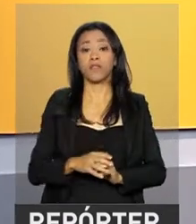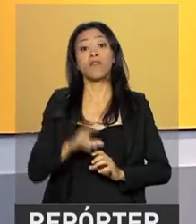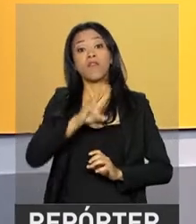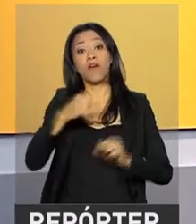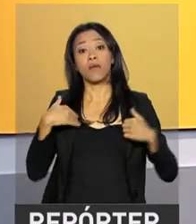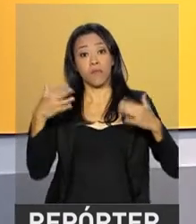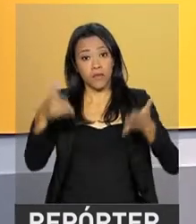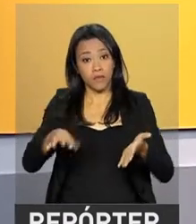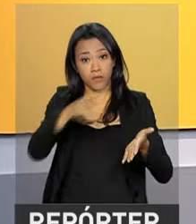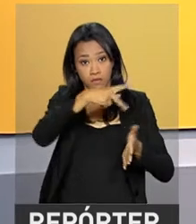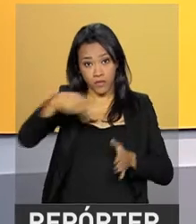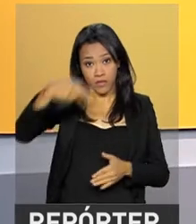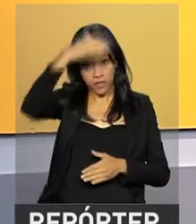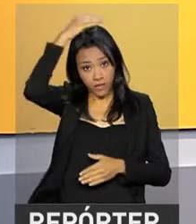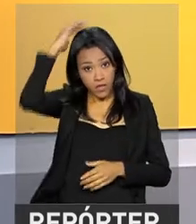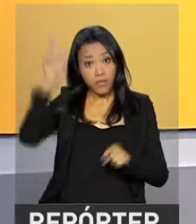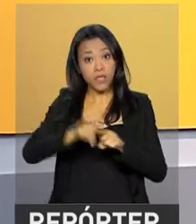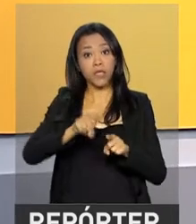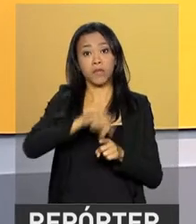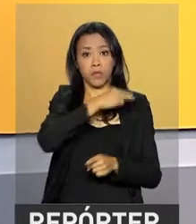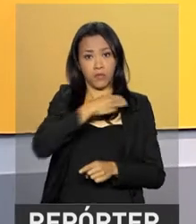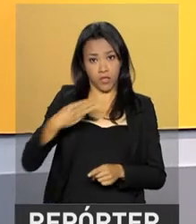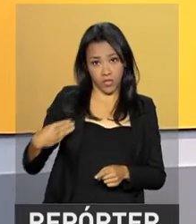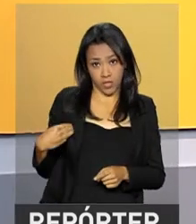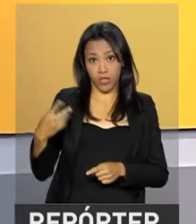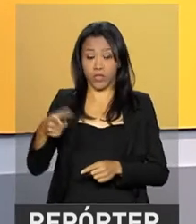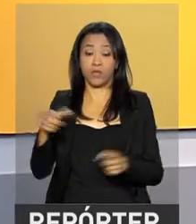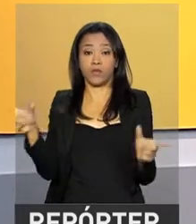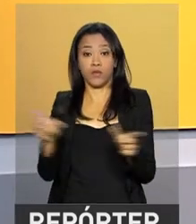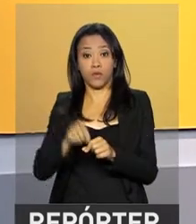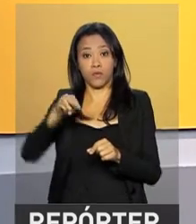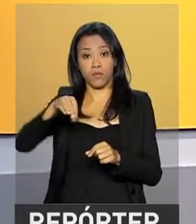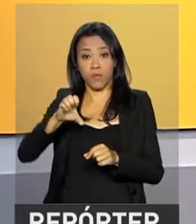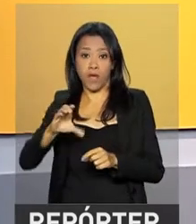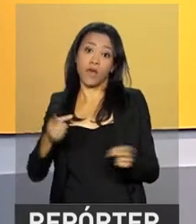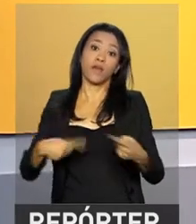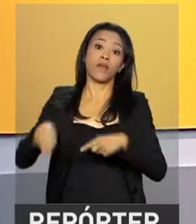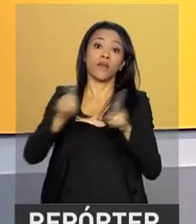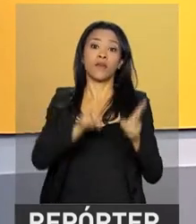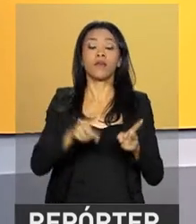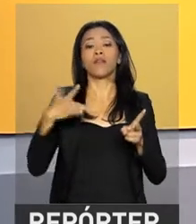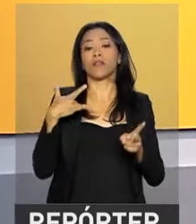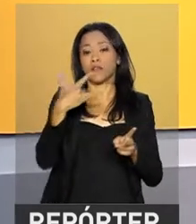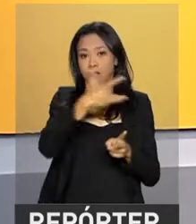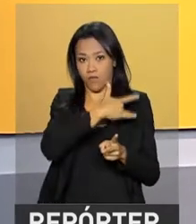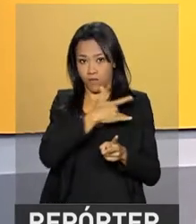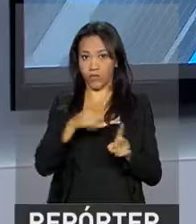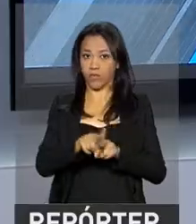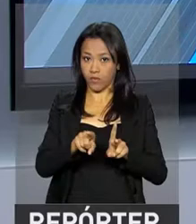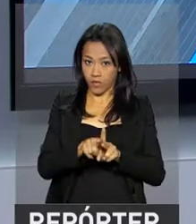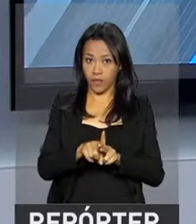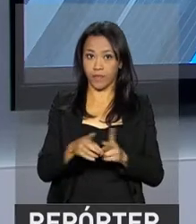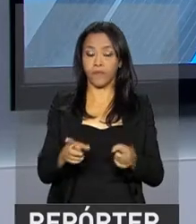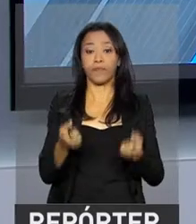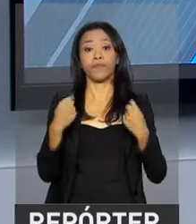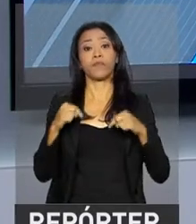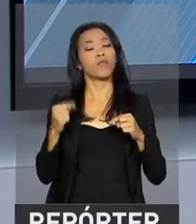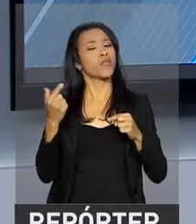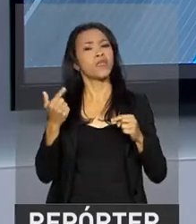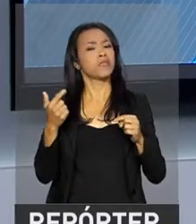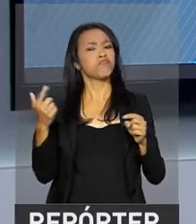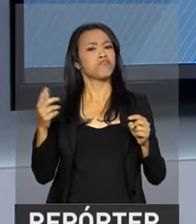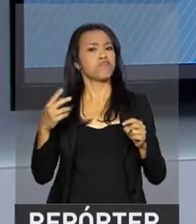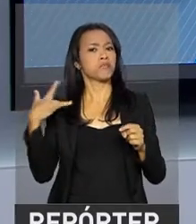presidente michel temer e os ministros da educação mendonça filho e da saúde ricardo barros e falar em saúde